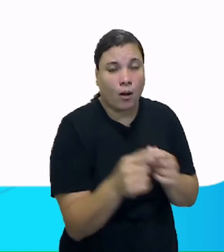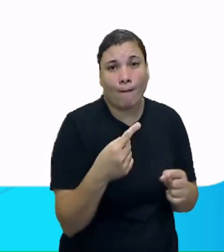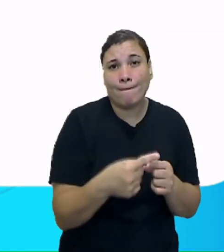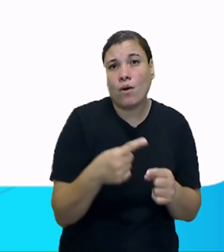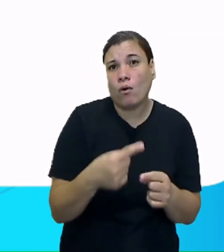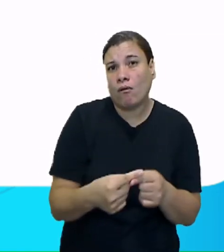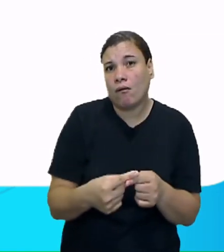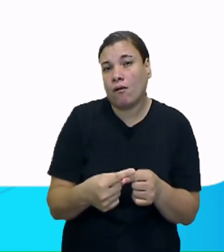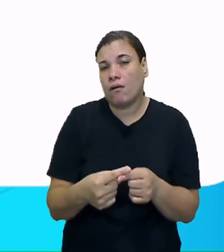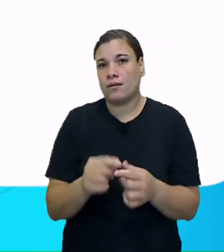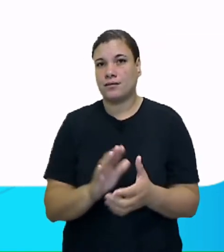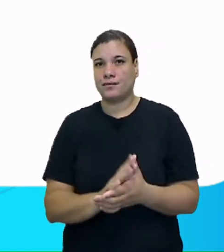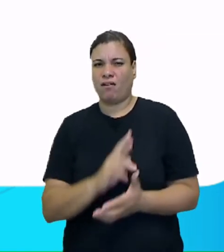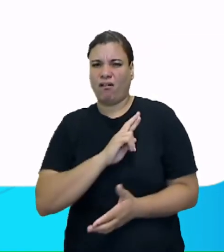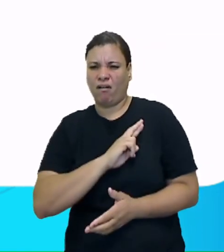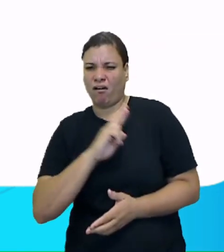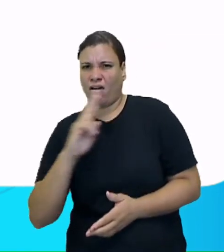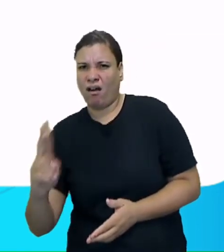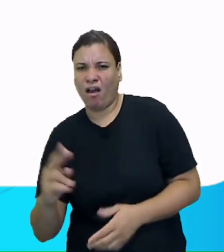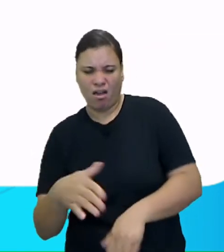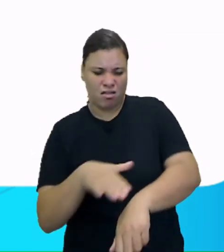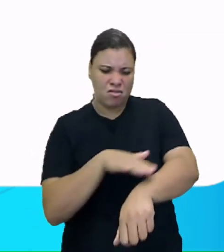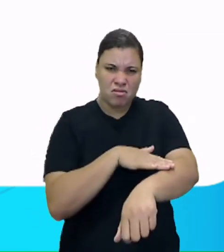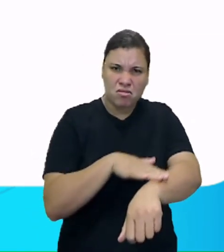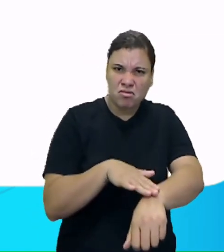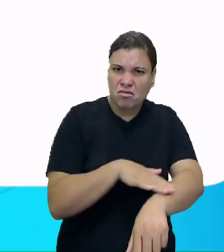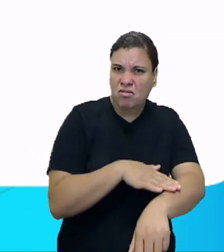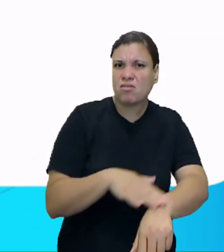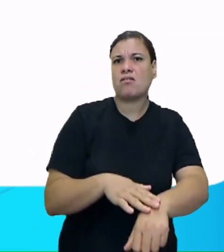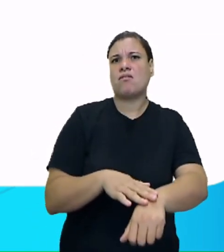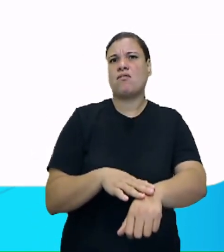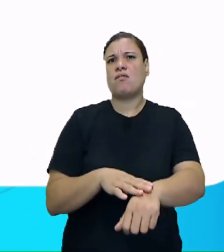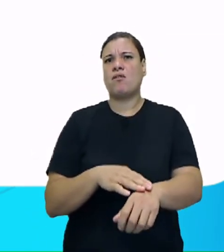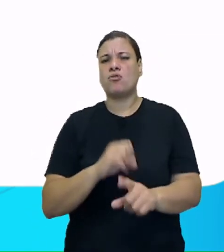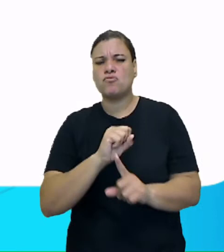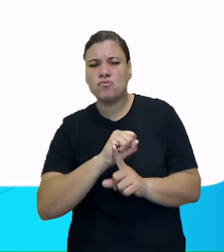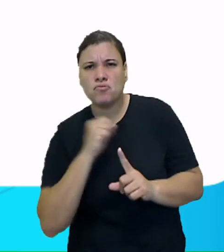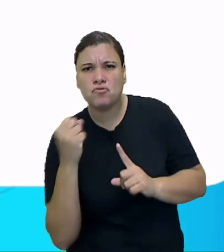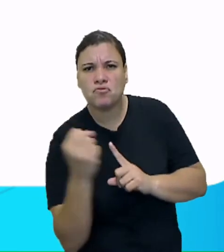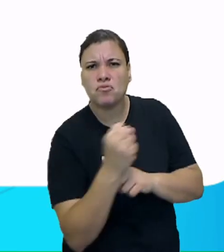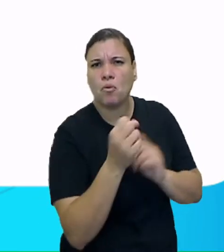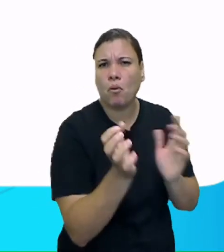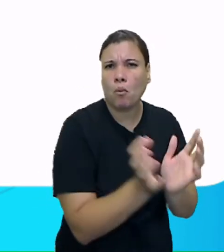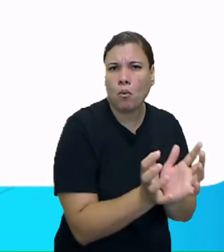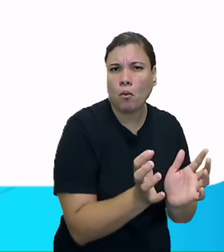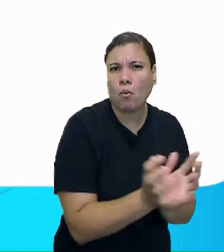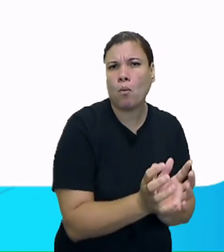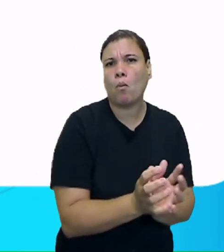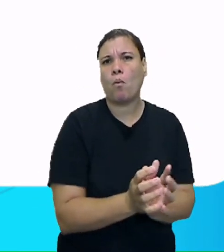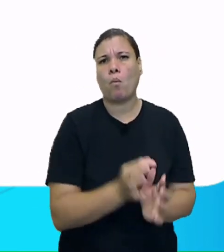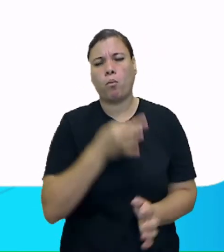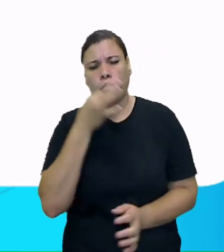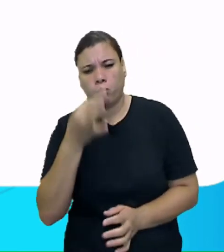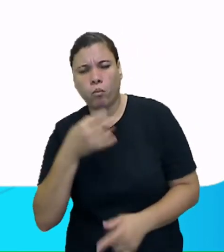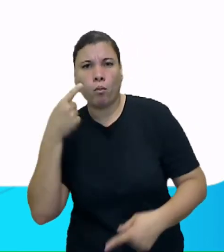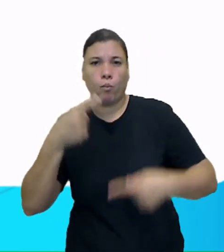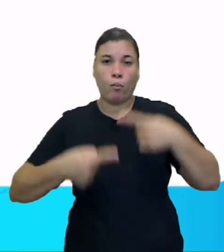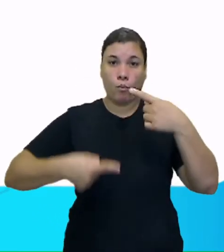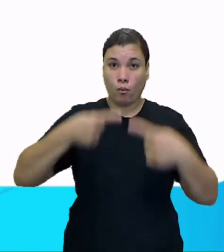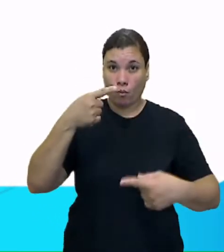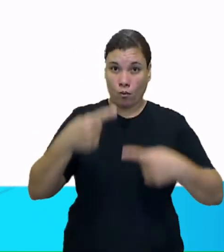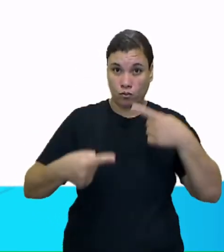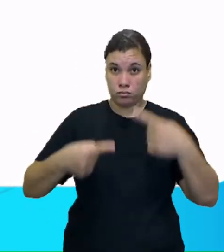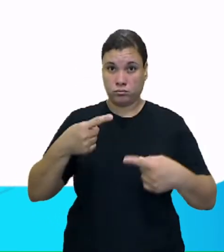raça, religião, nacionalidade, grupo social ou opiniões políticas, se